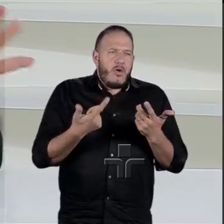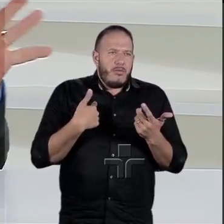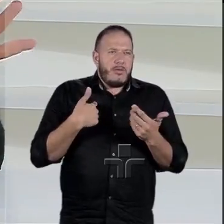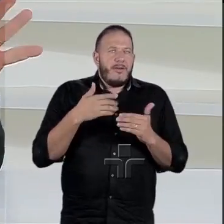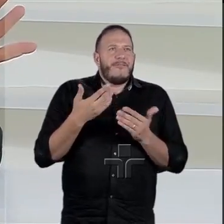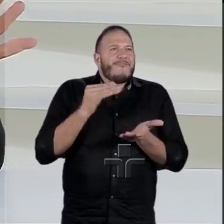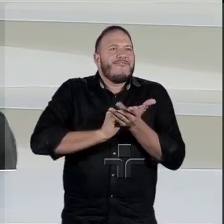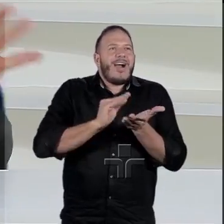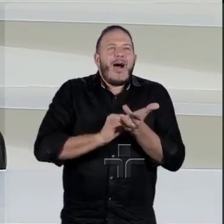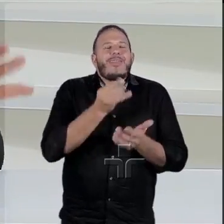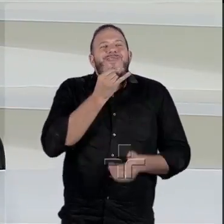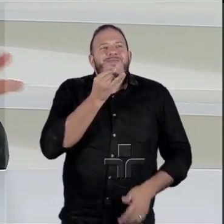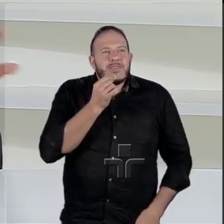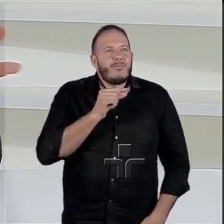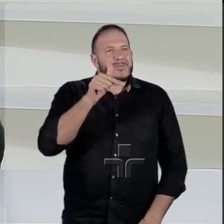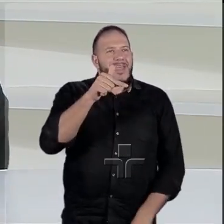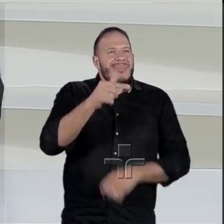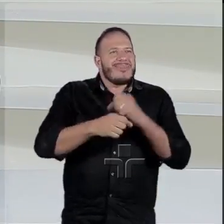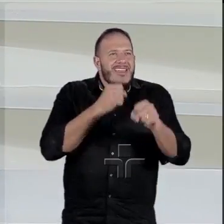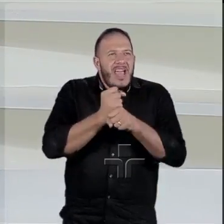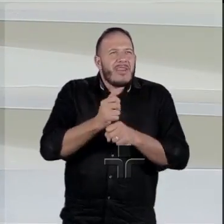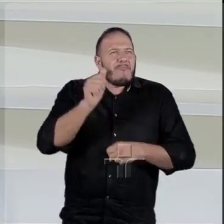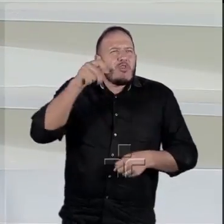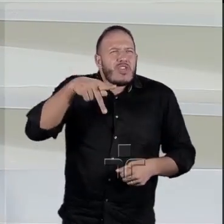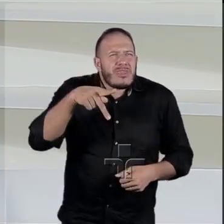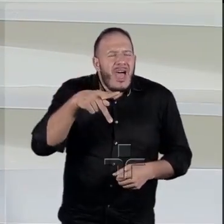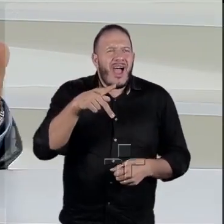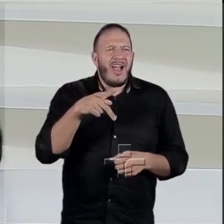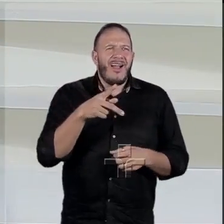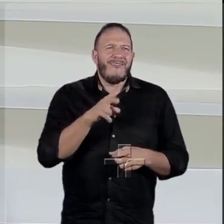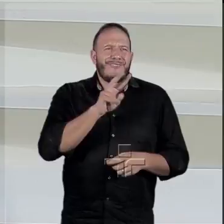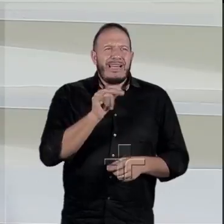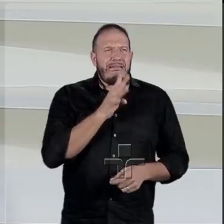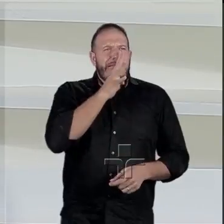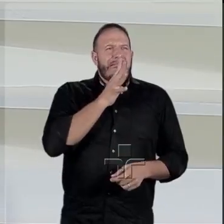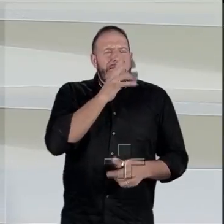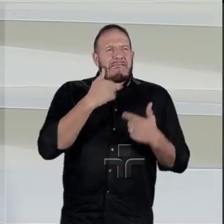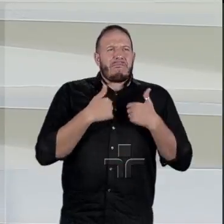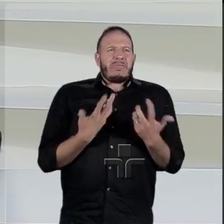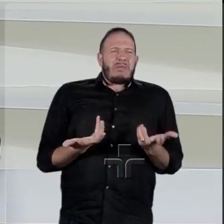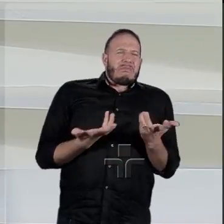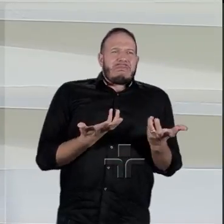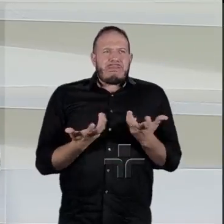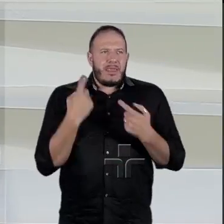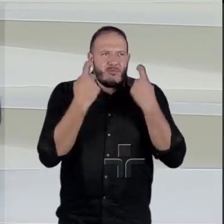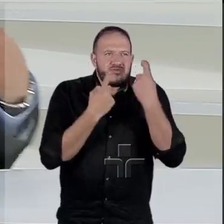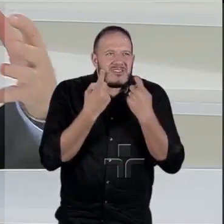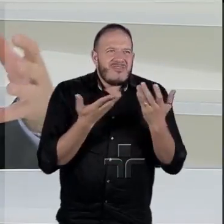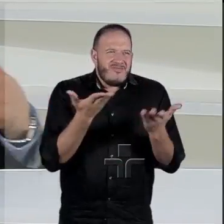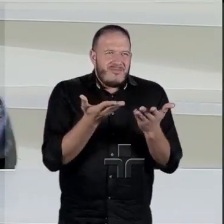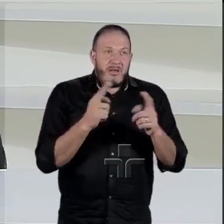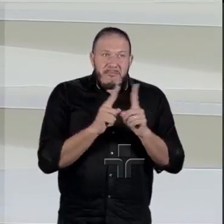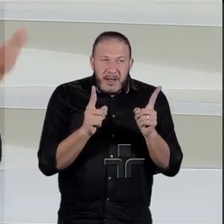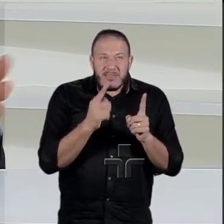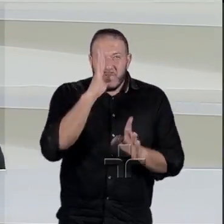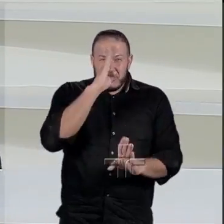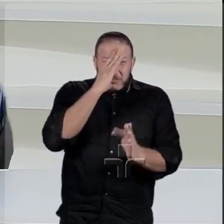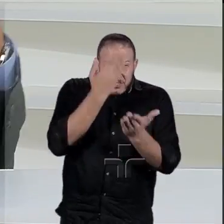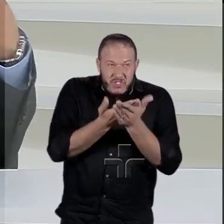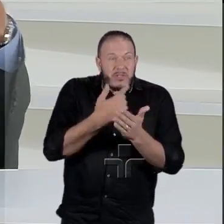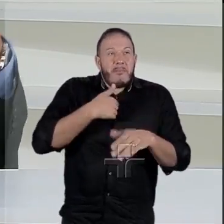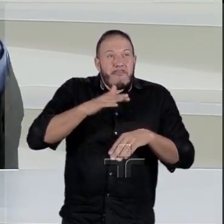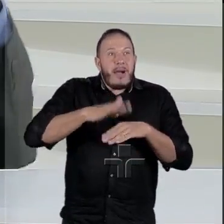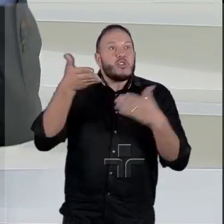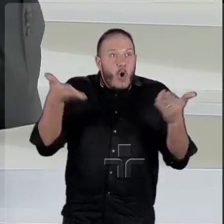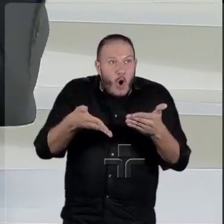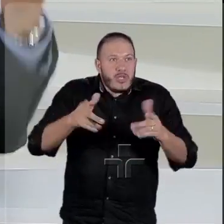para eu me aposentar, vão mexer comigo? Essa é a grande preocupação. Mas eu acho que a grande finalidade do nosso programa